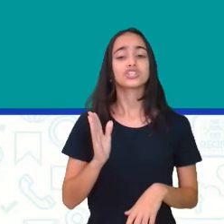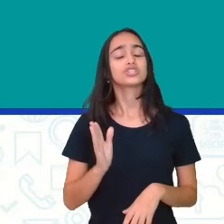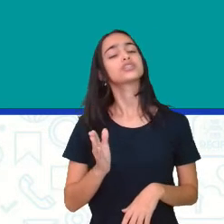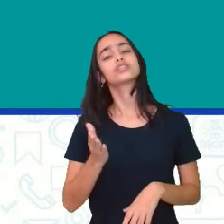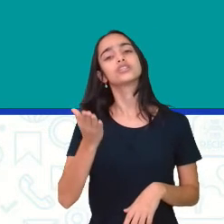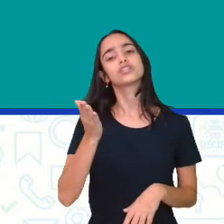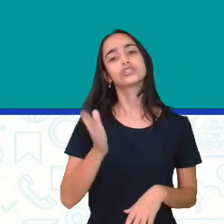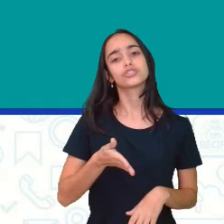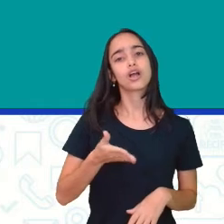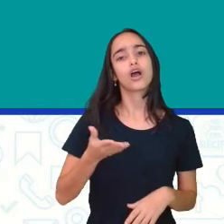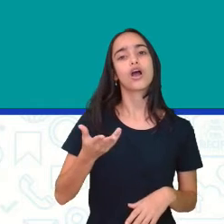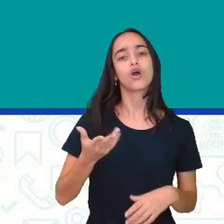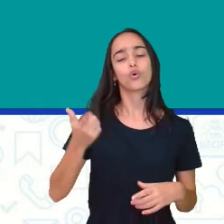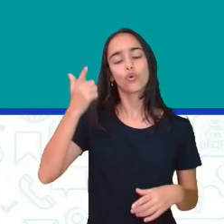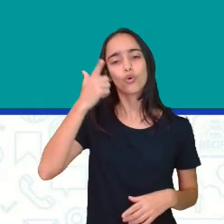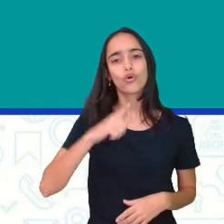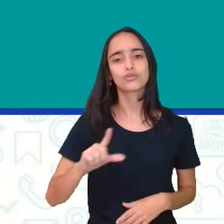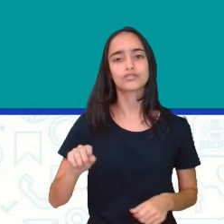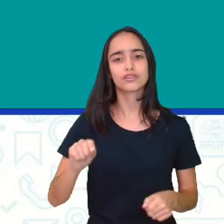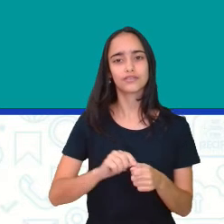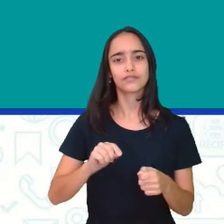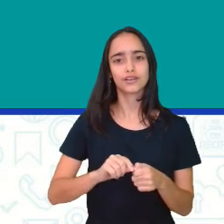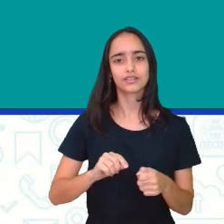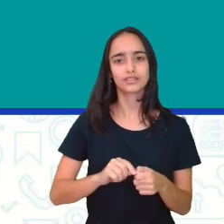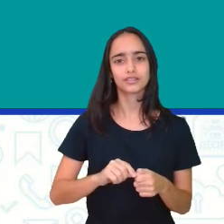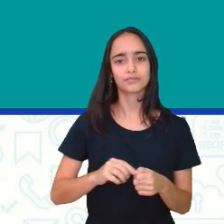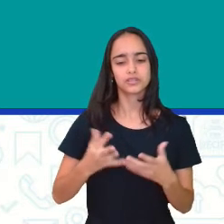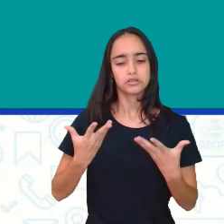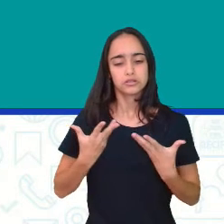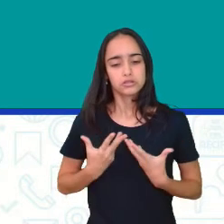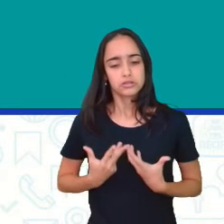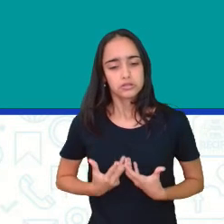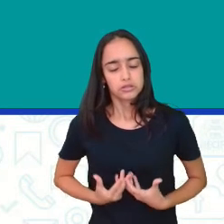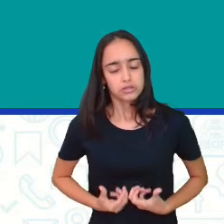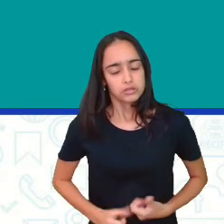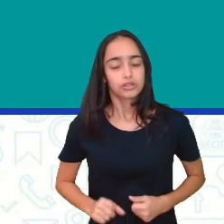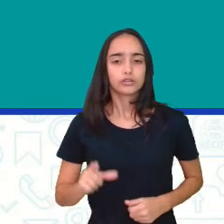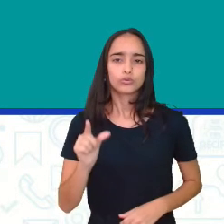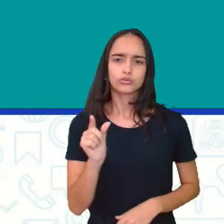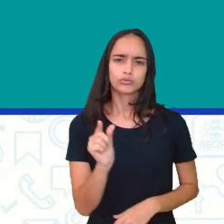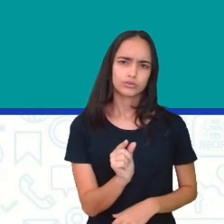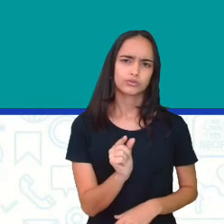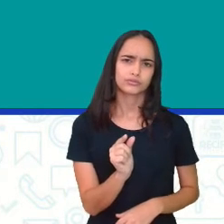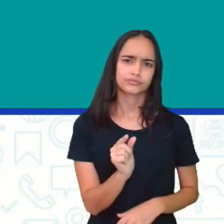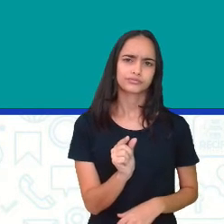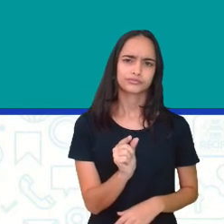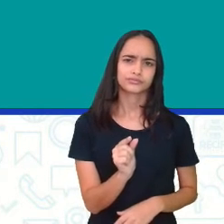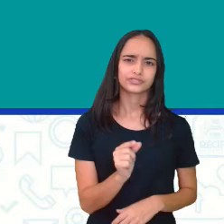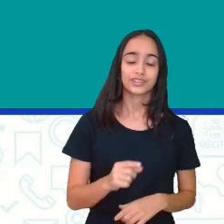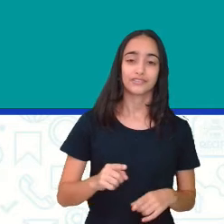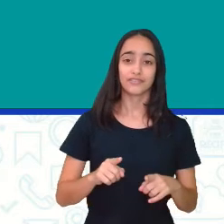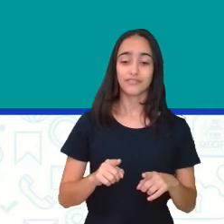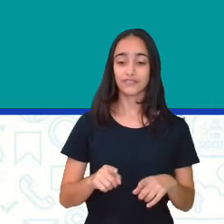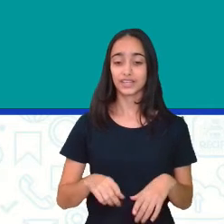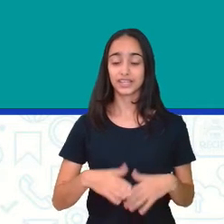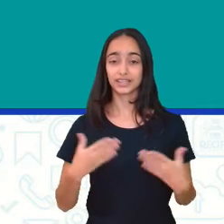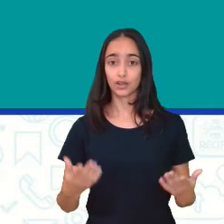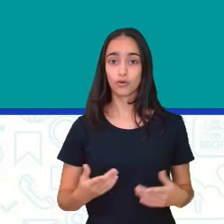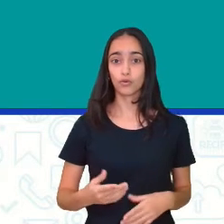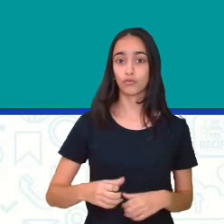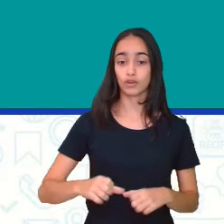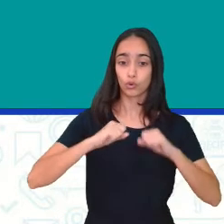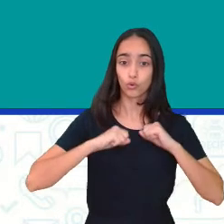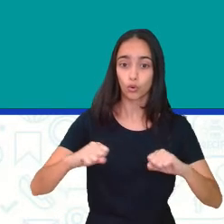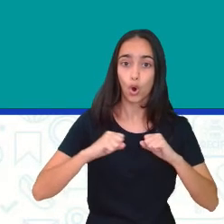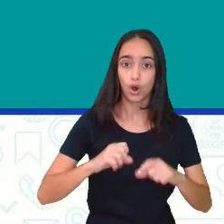menos cansaço, ela vai começar a correr a mesma distância e vai diminuir o tempo. Então, quando ela